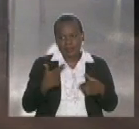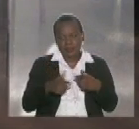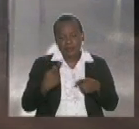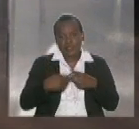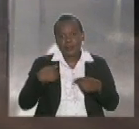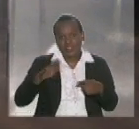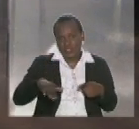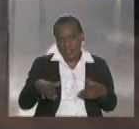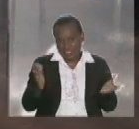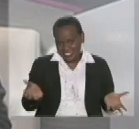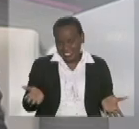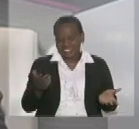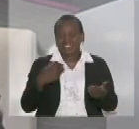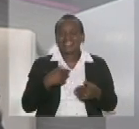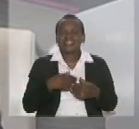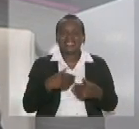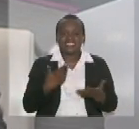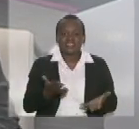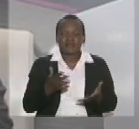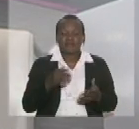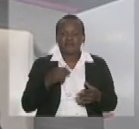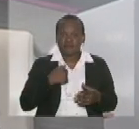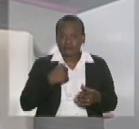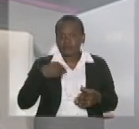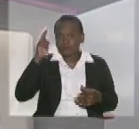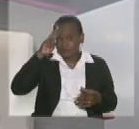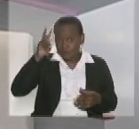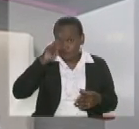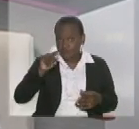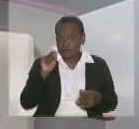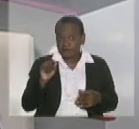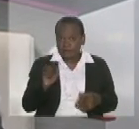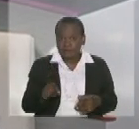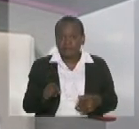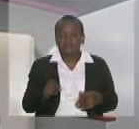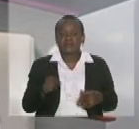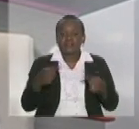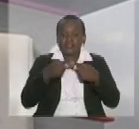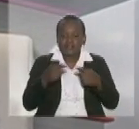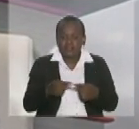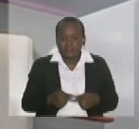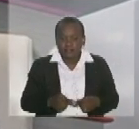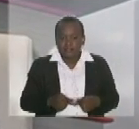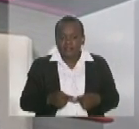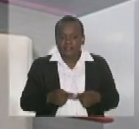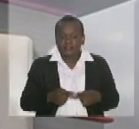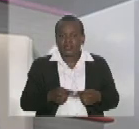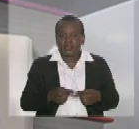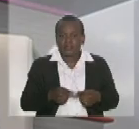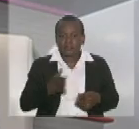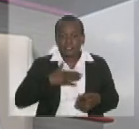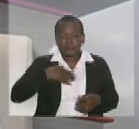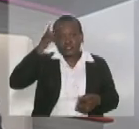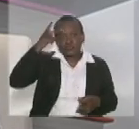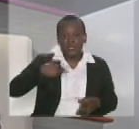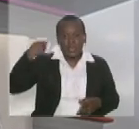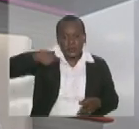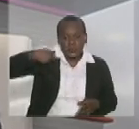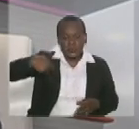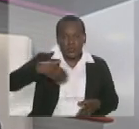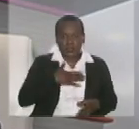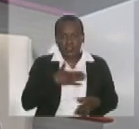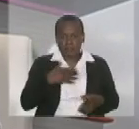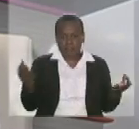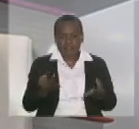não tive isso porque eu sou a mais nova, na verdade, né? Assim, que eu me lembre, assim, eu acho que teve muito a ver com talvez uma